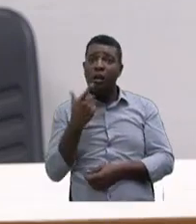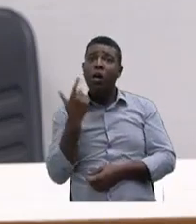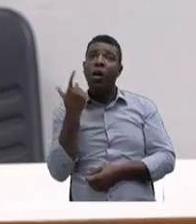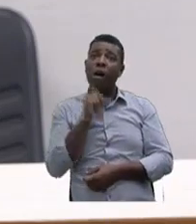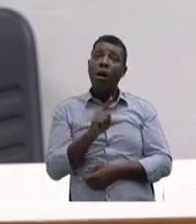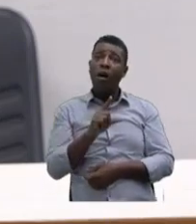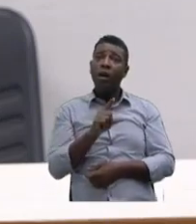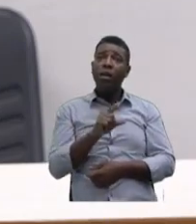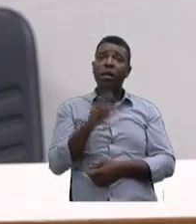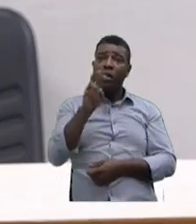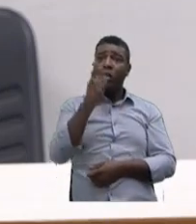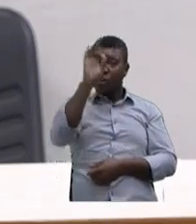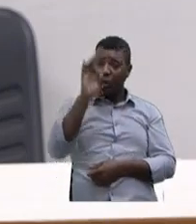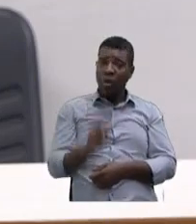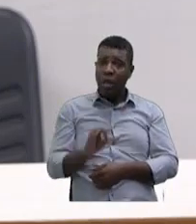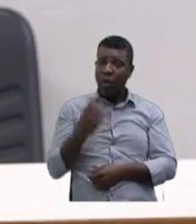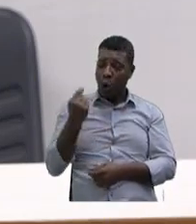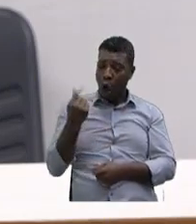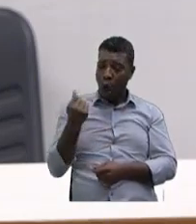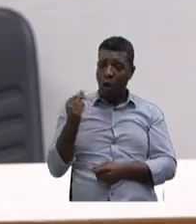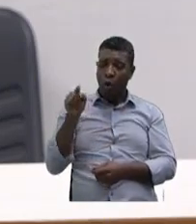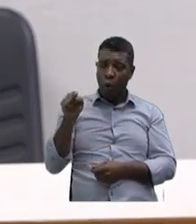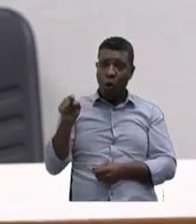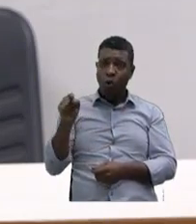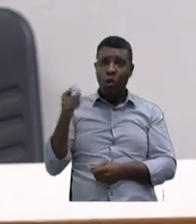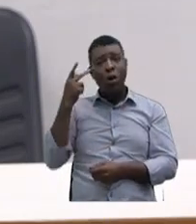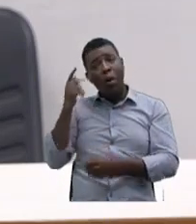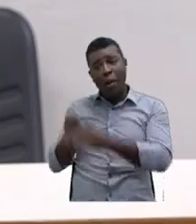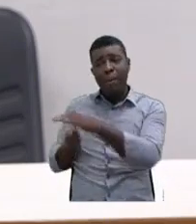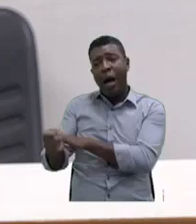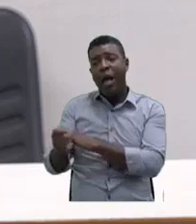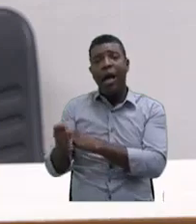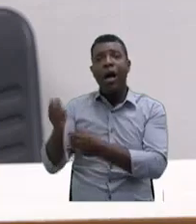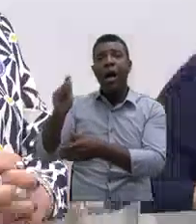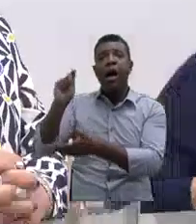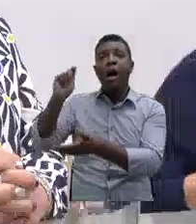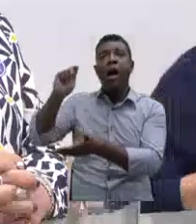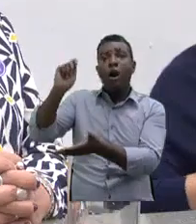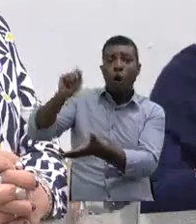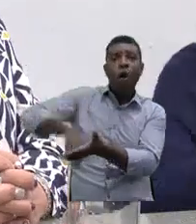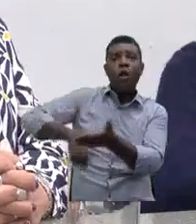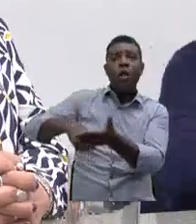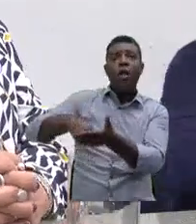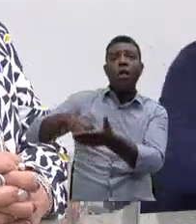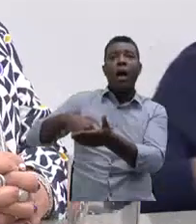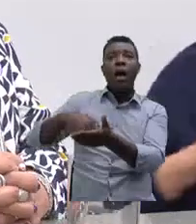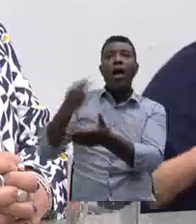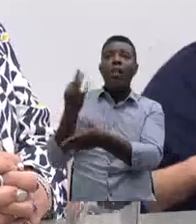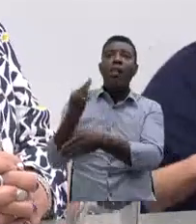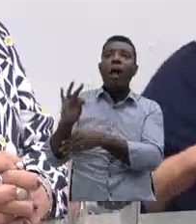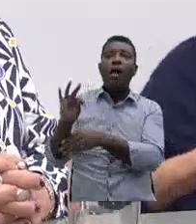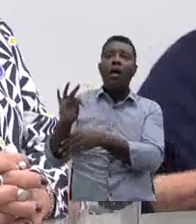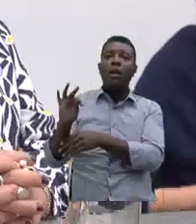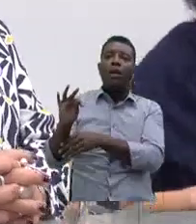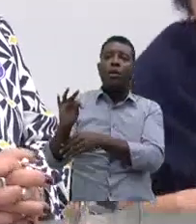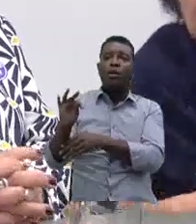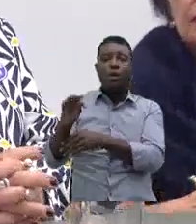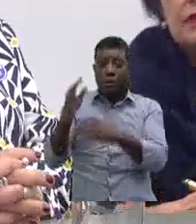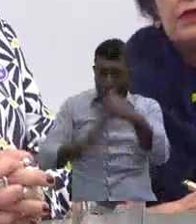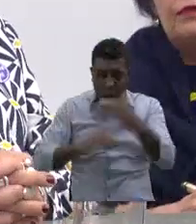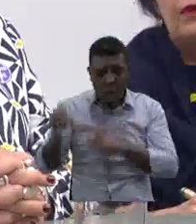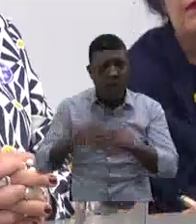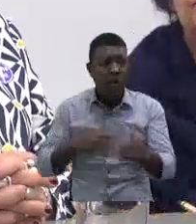maravilha. 5% do recurso pode ser para a contratação de técnicos que avaliem os editais, técnicos